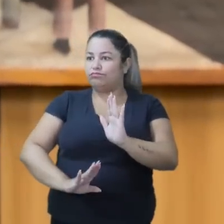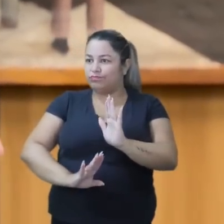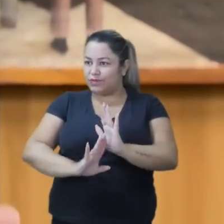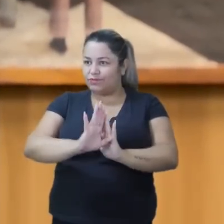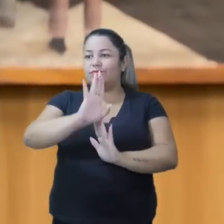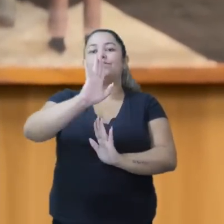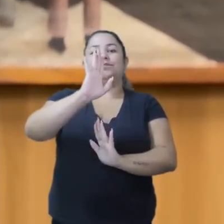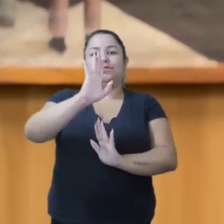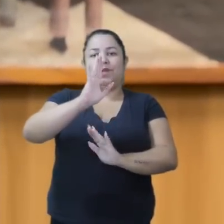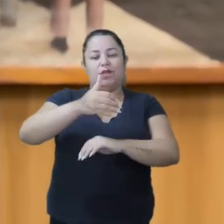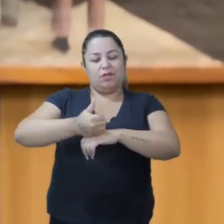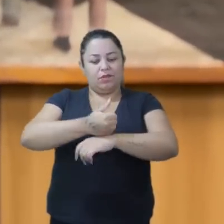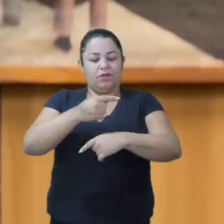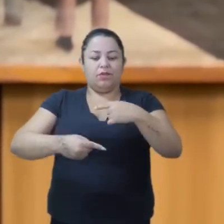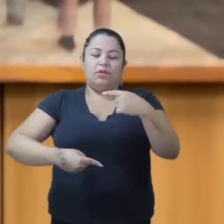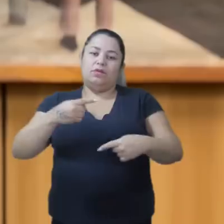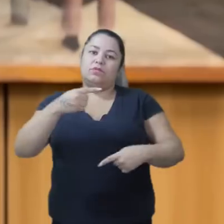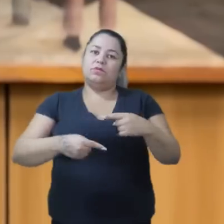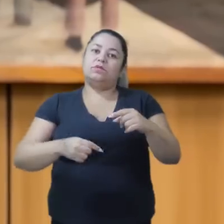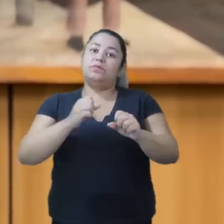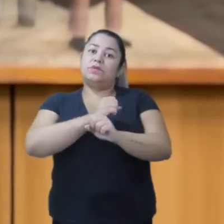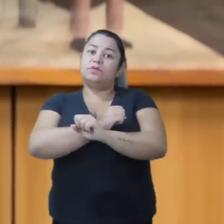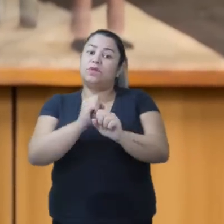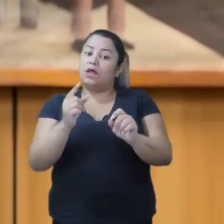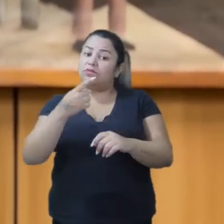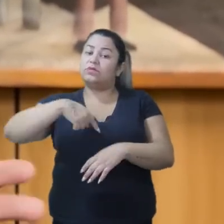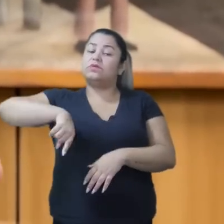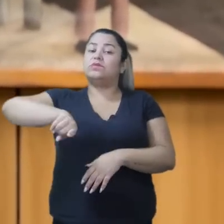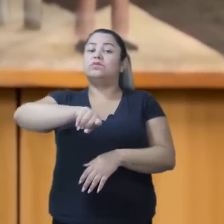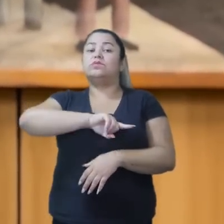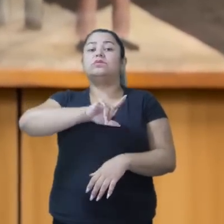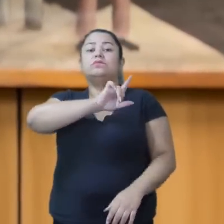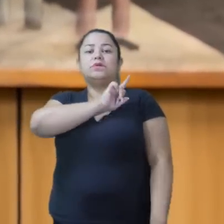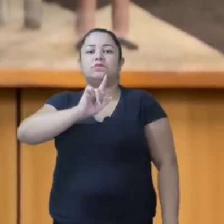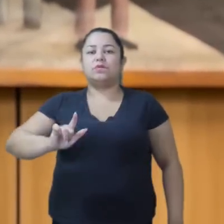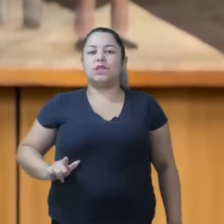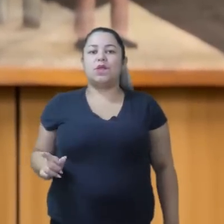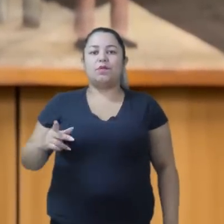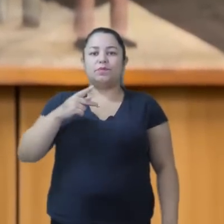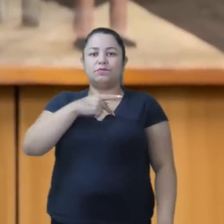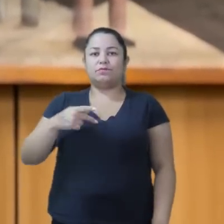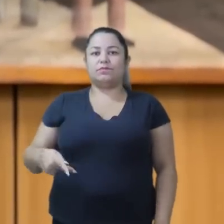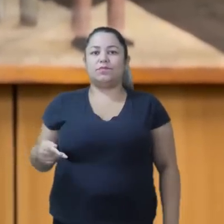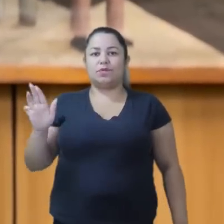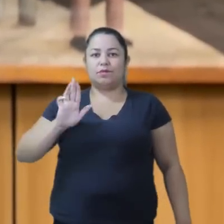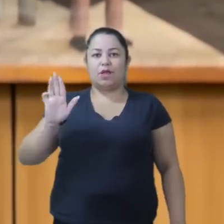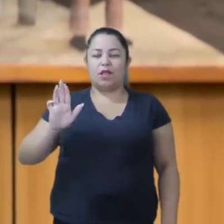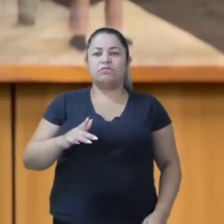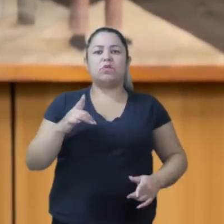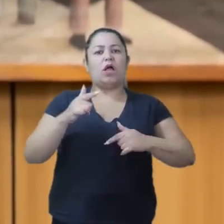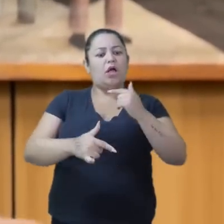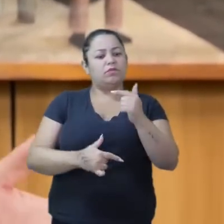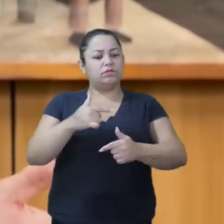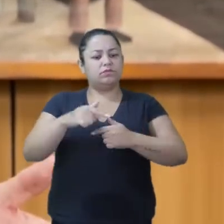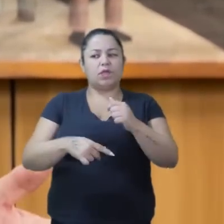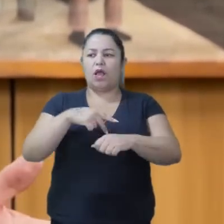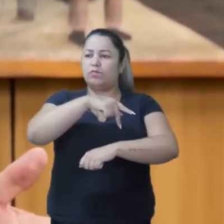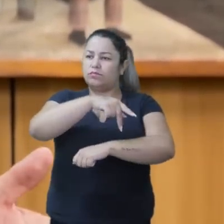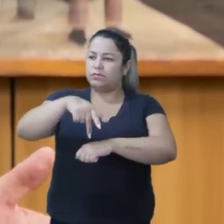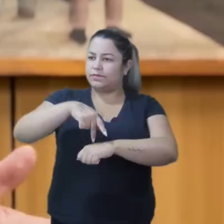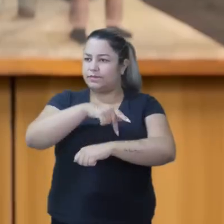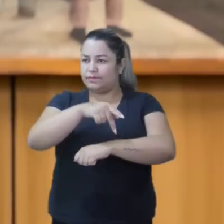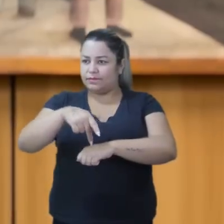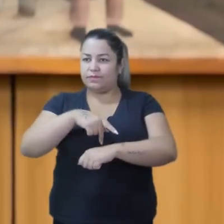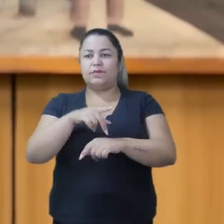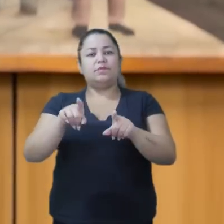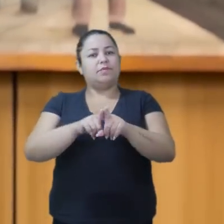de qualificação, de capacitação que o nosso governo, orientado pelo presidente Lula, tem empreendido no país, gerando condições também